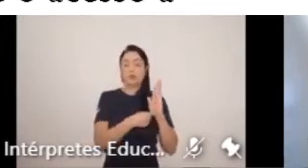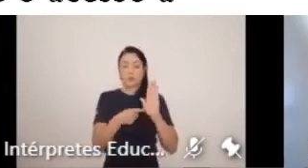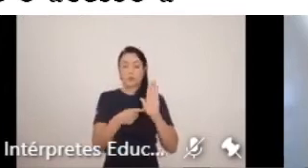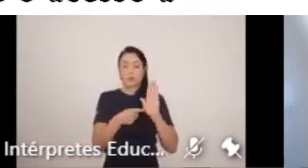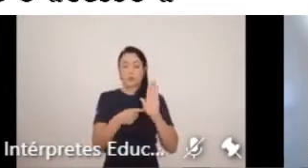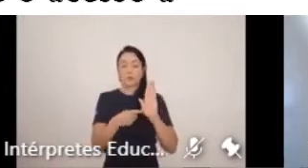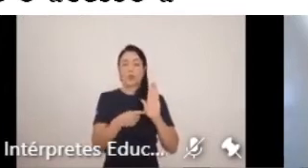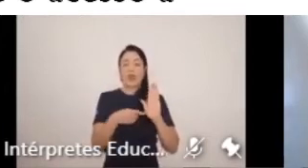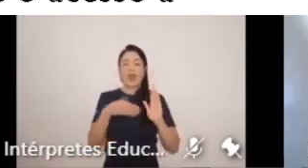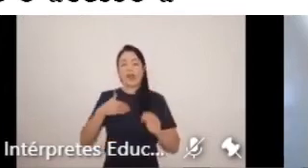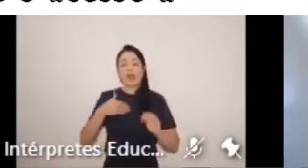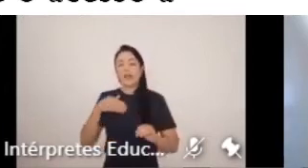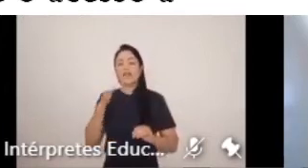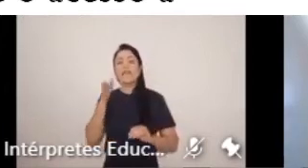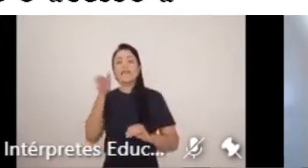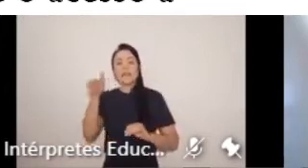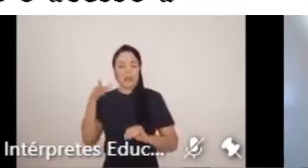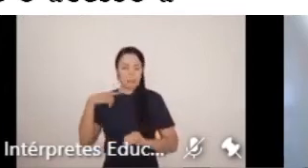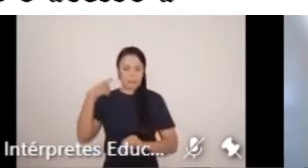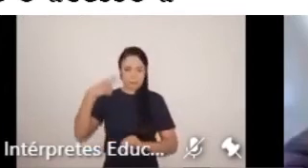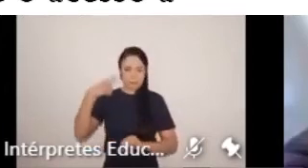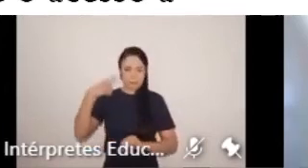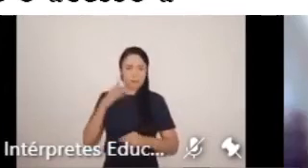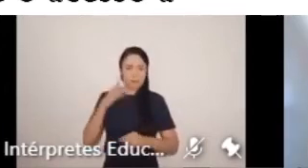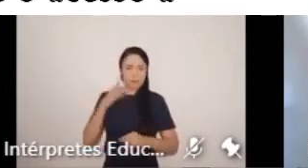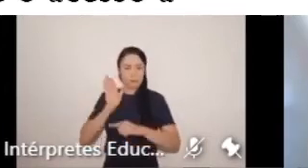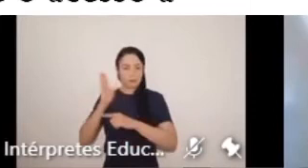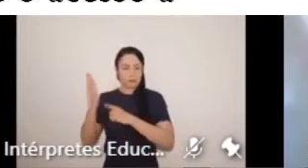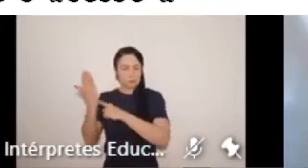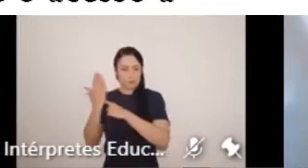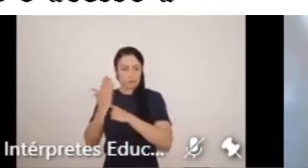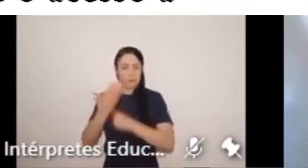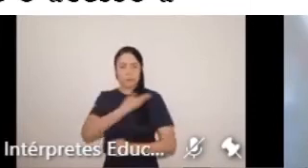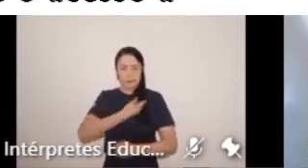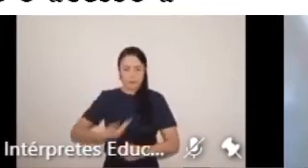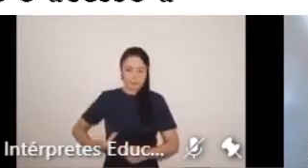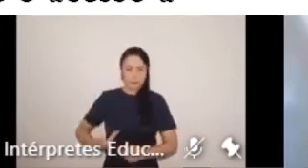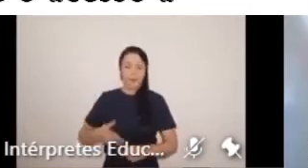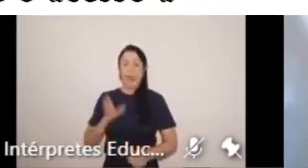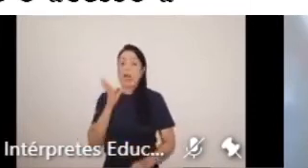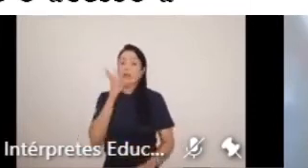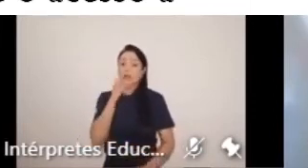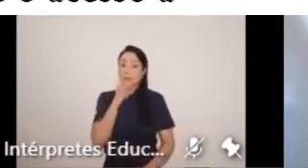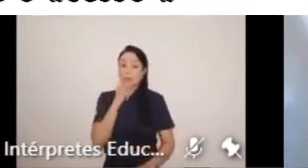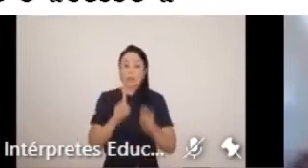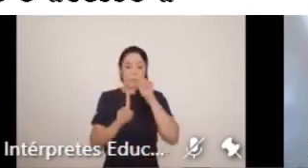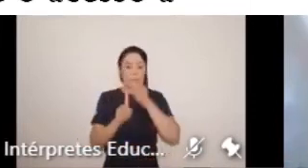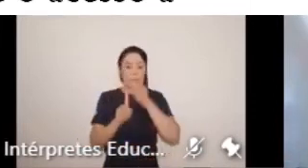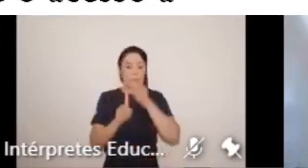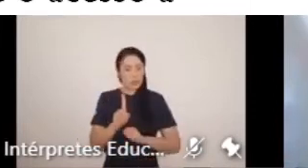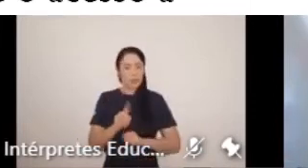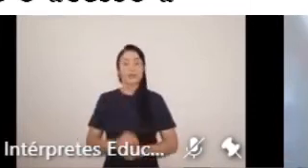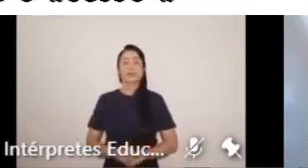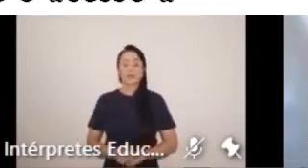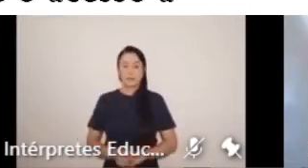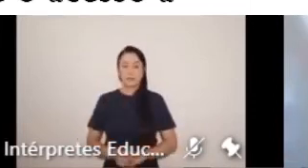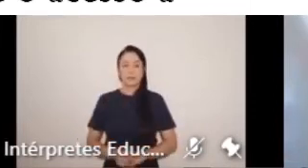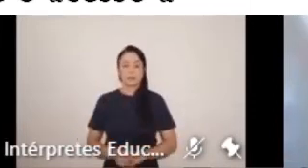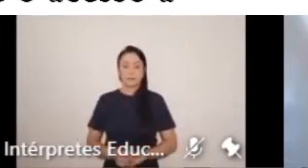também meia-culpa, nem sempre a defensoria ela é tão imediata, então demora um mês para conseguir esse acesso. Quando